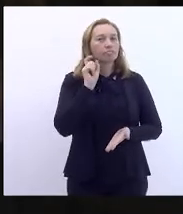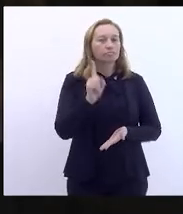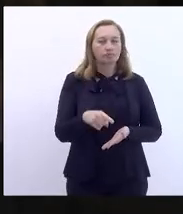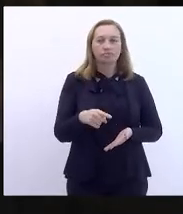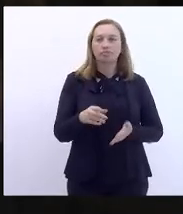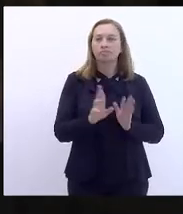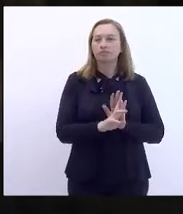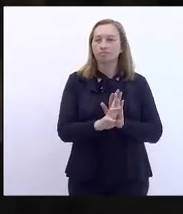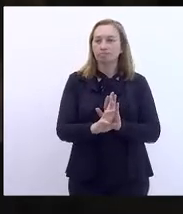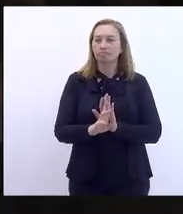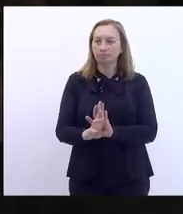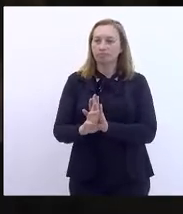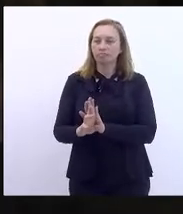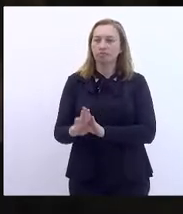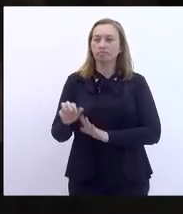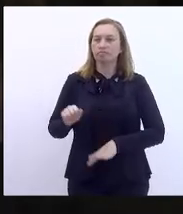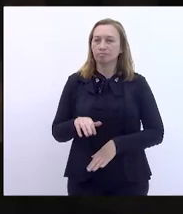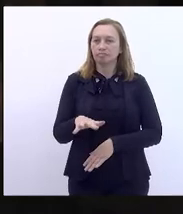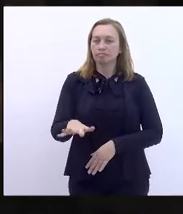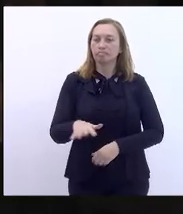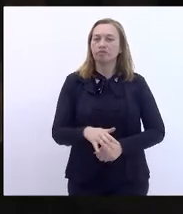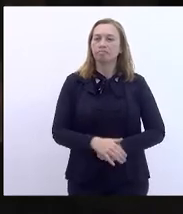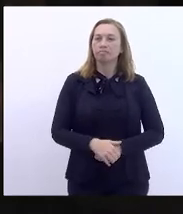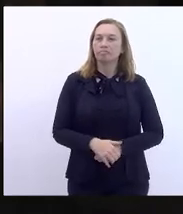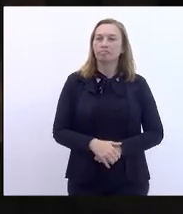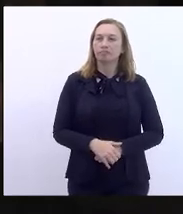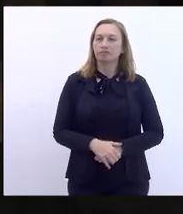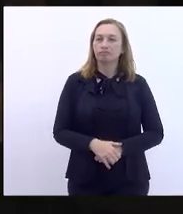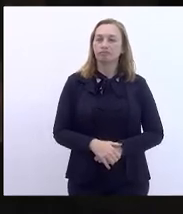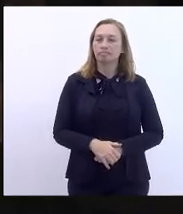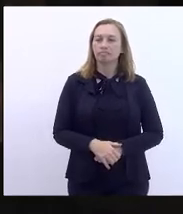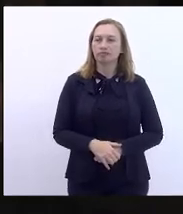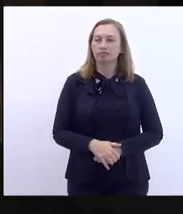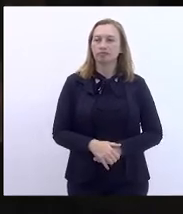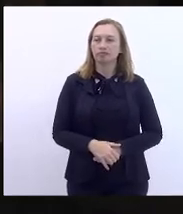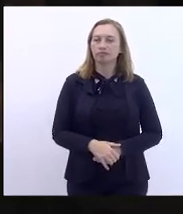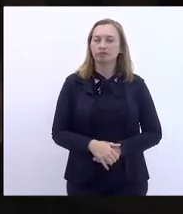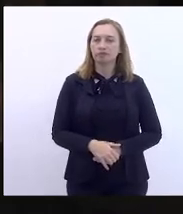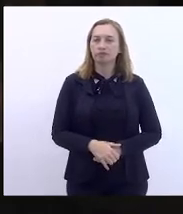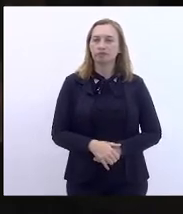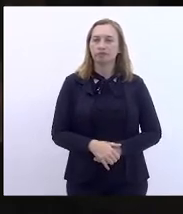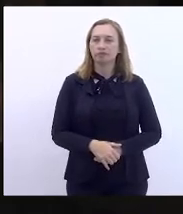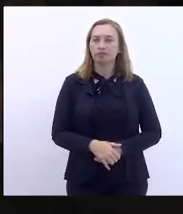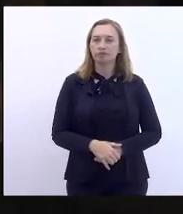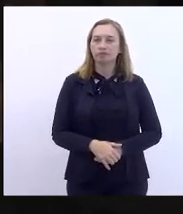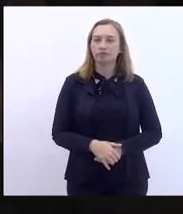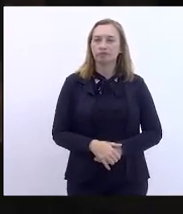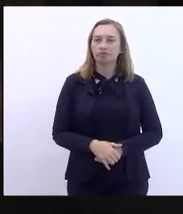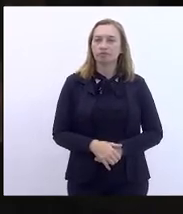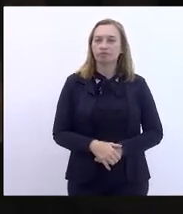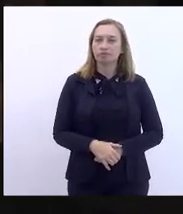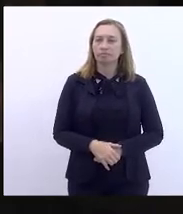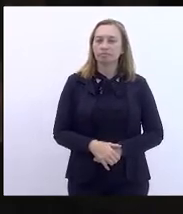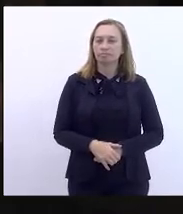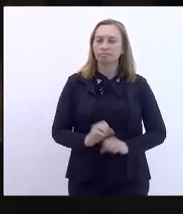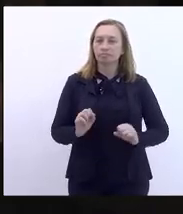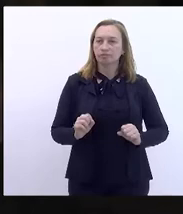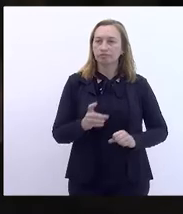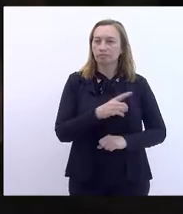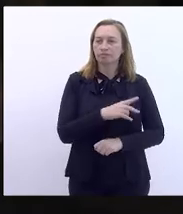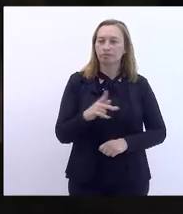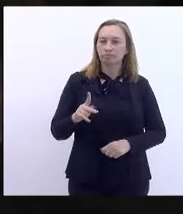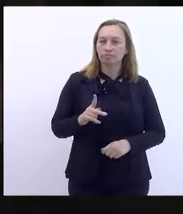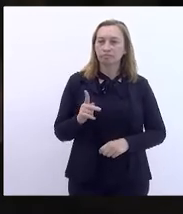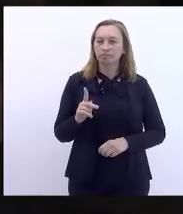as representações das favelas e dizer que desde que a defensoria